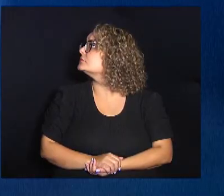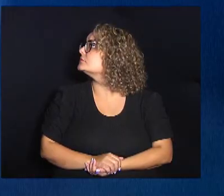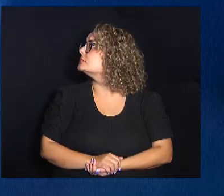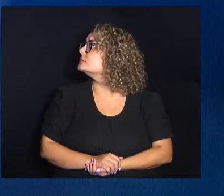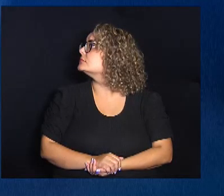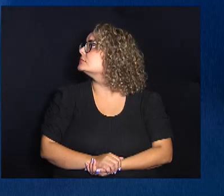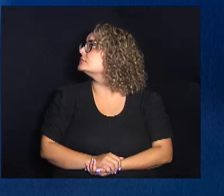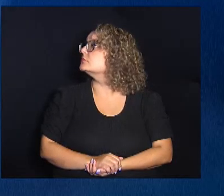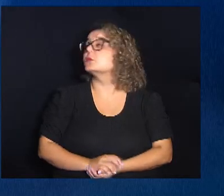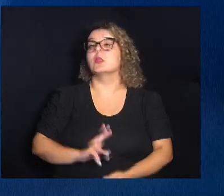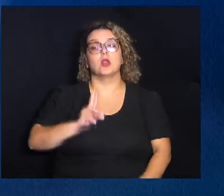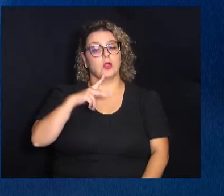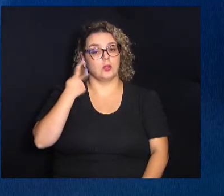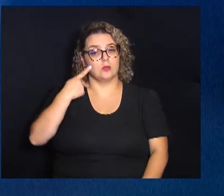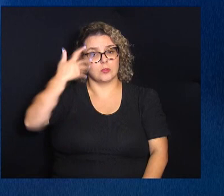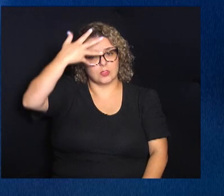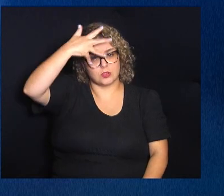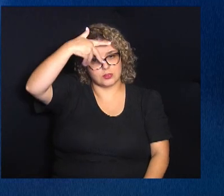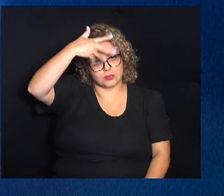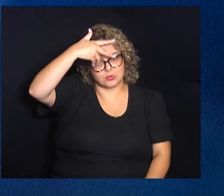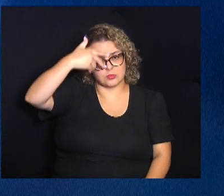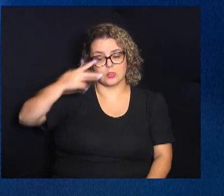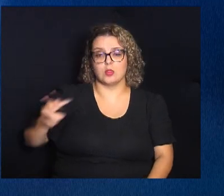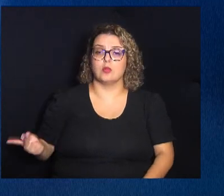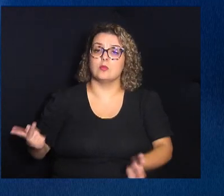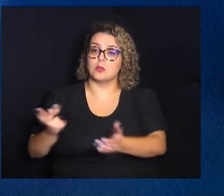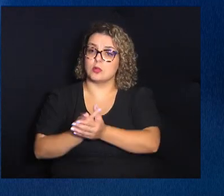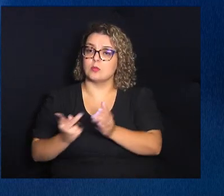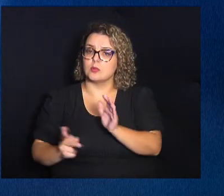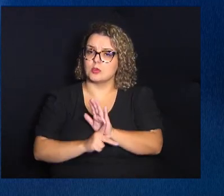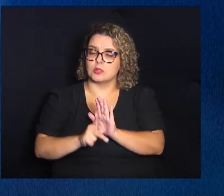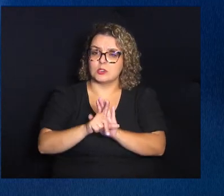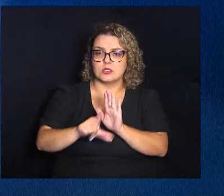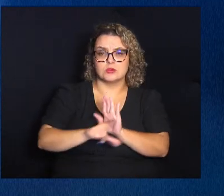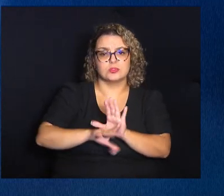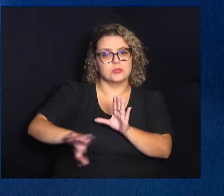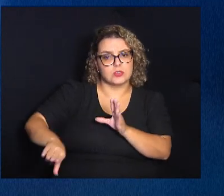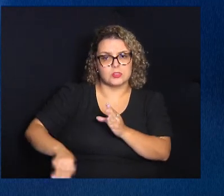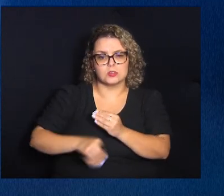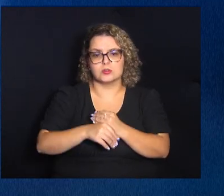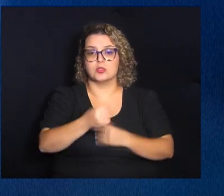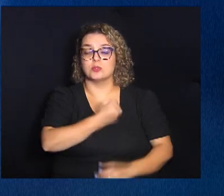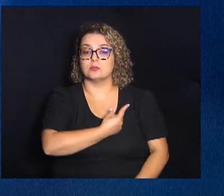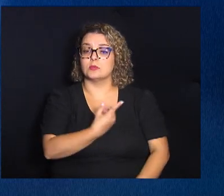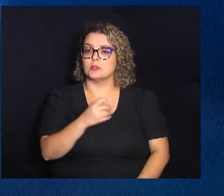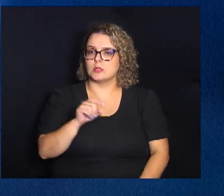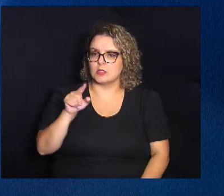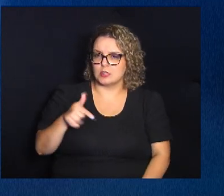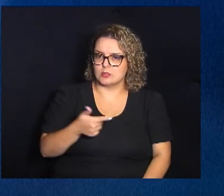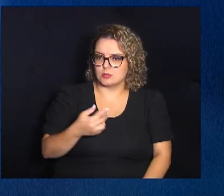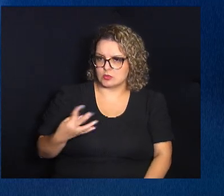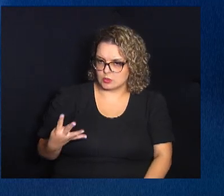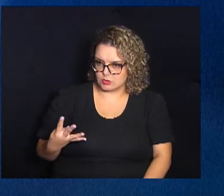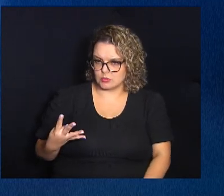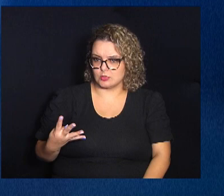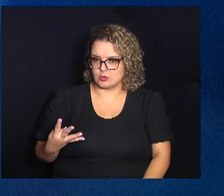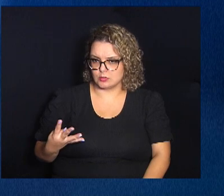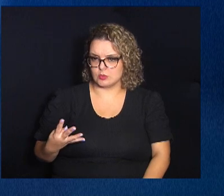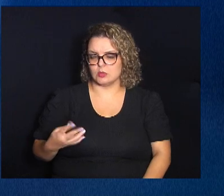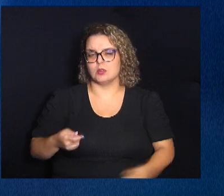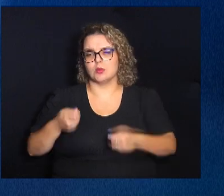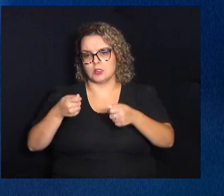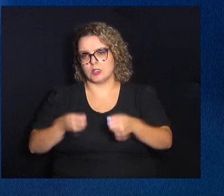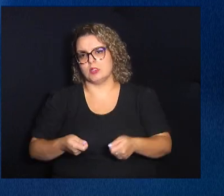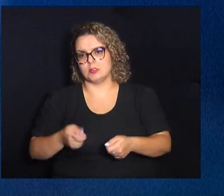O vereador Rodrigo da Farmadic protocolou o projeto de lei complementar número 10 de 2024, estabelecendo